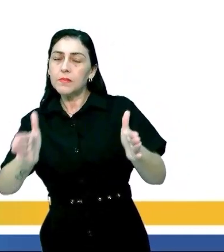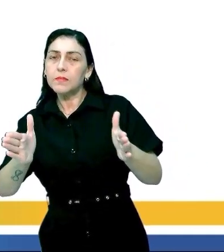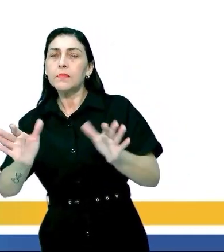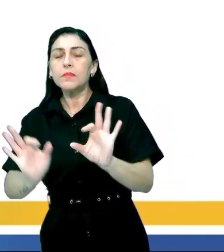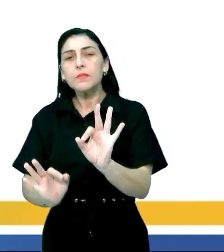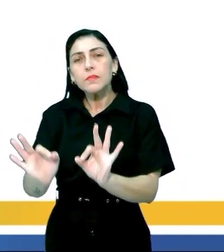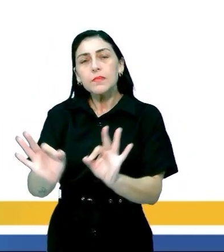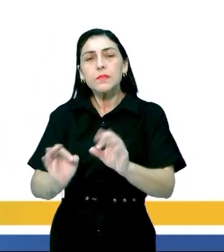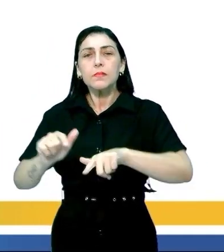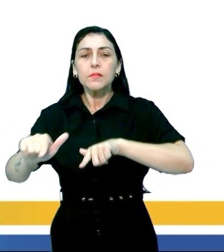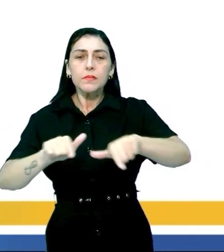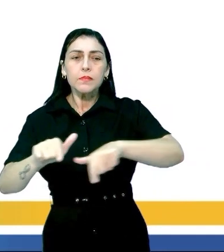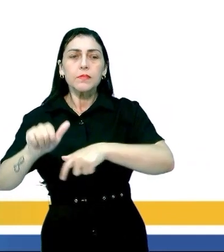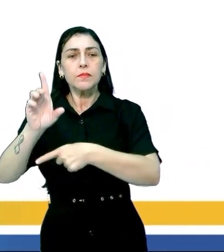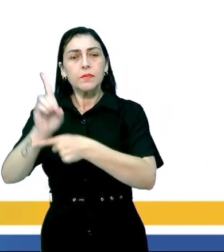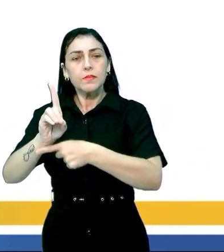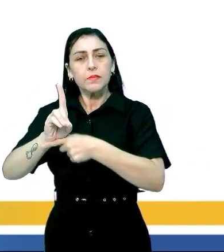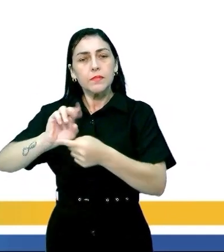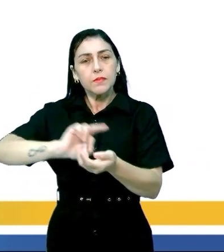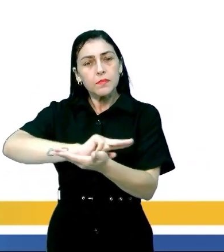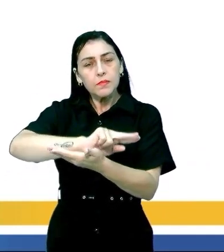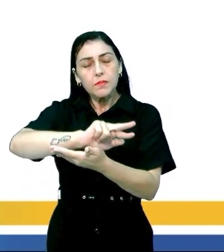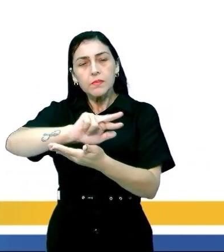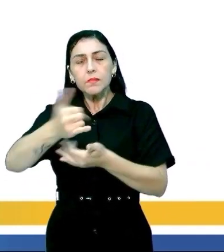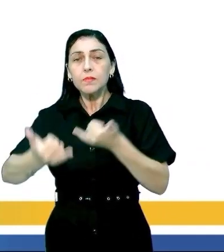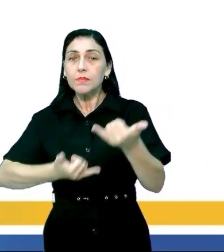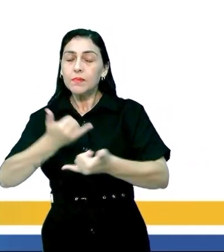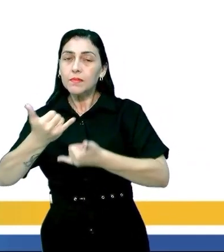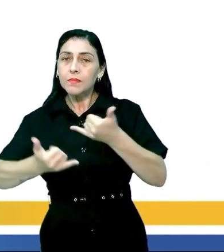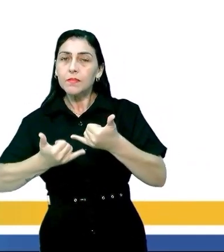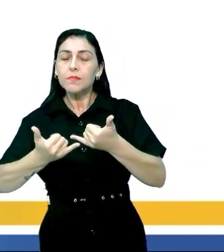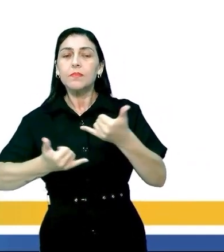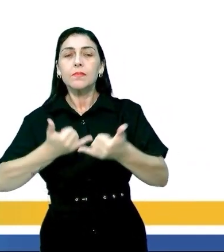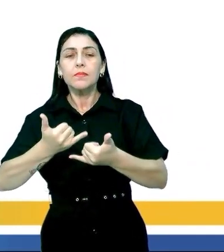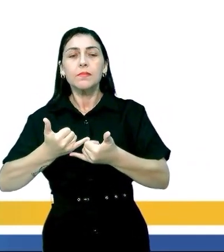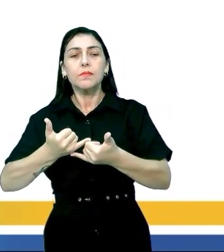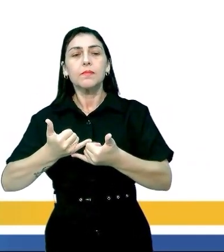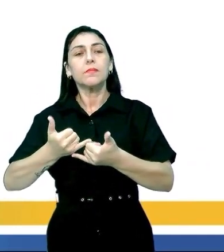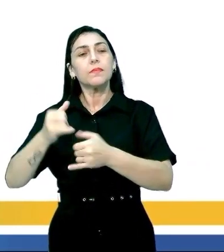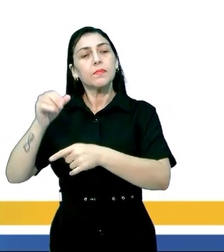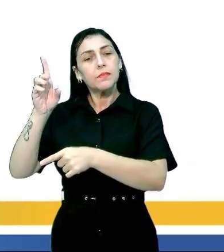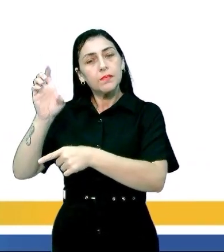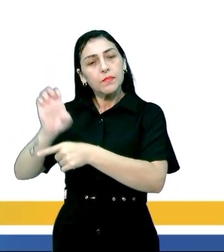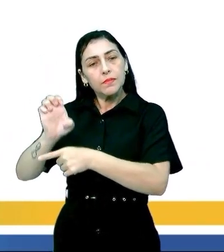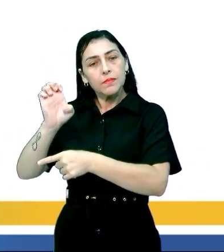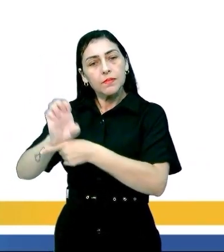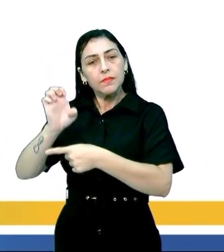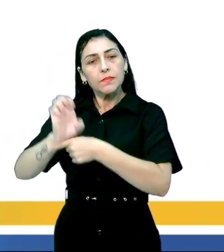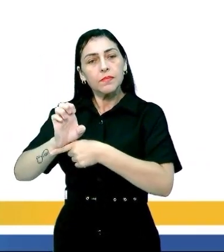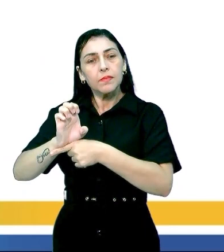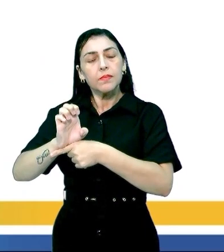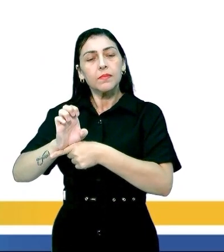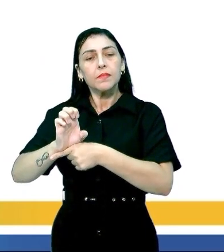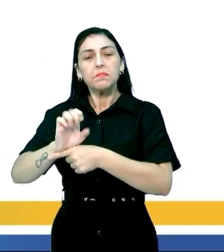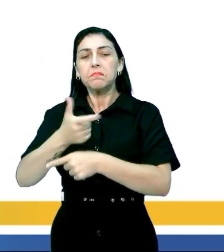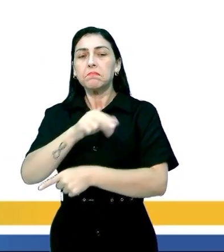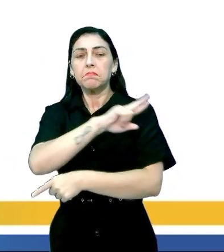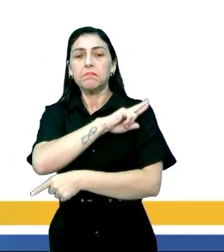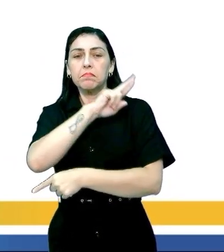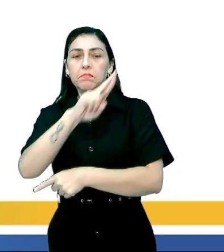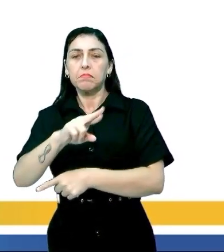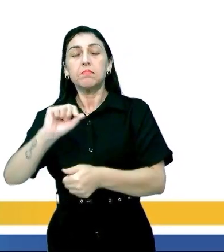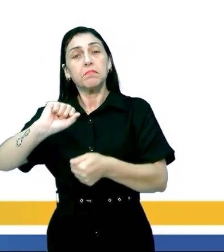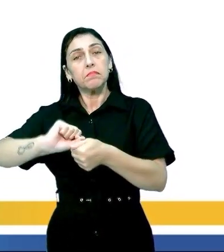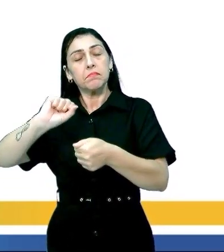etapas burocráticas, D, diversificação do lazer recreativo, ou letra E, desobrigação